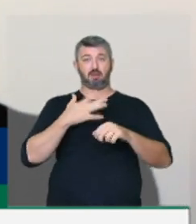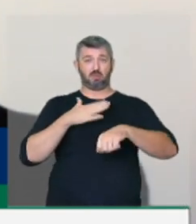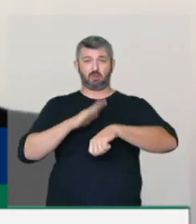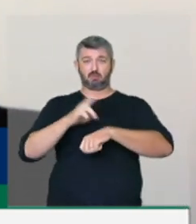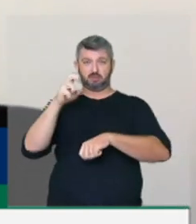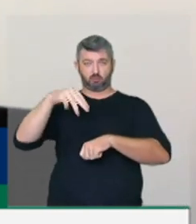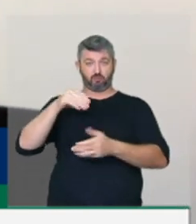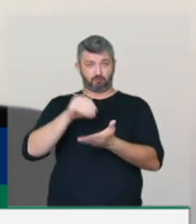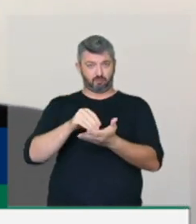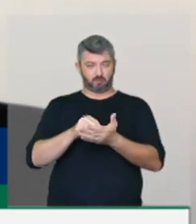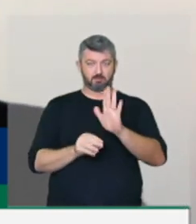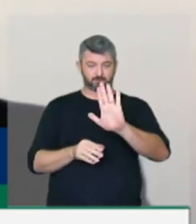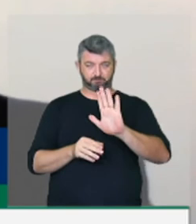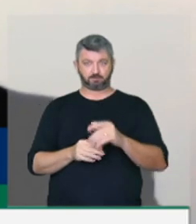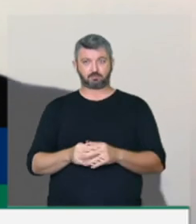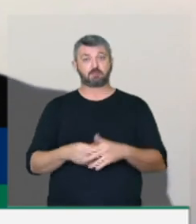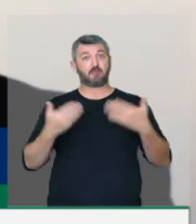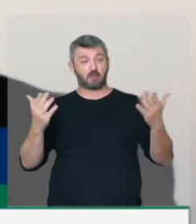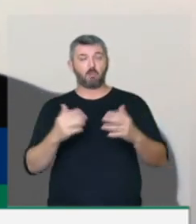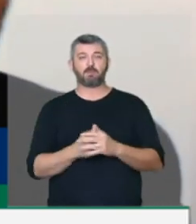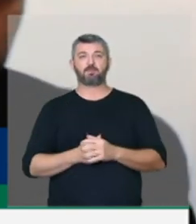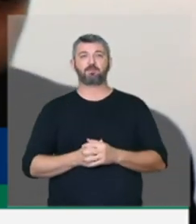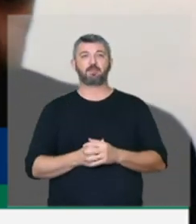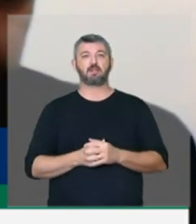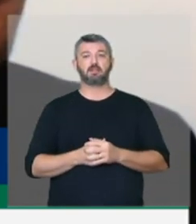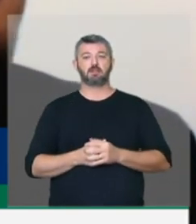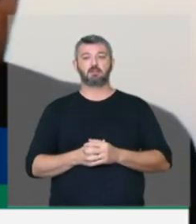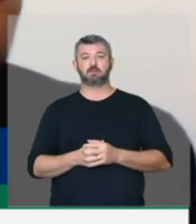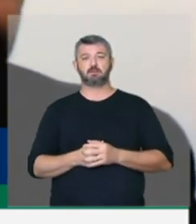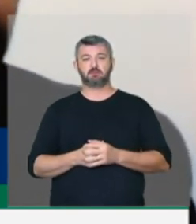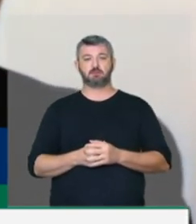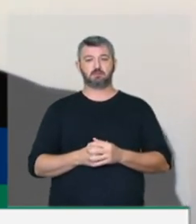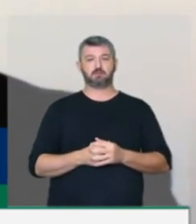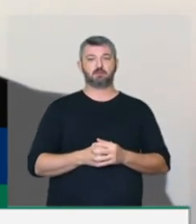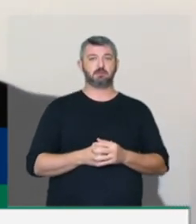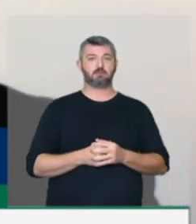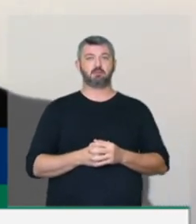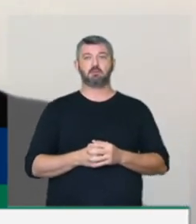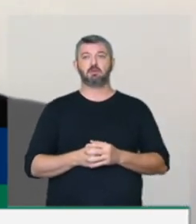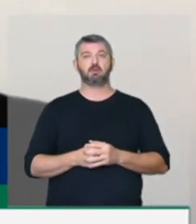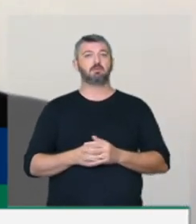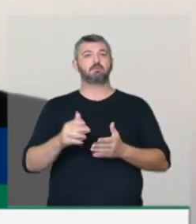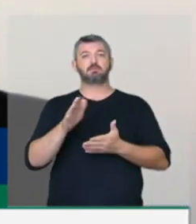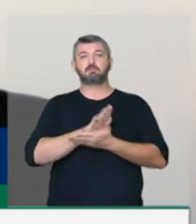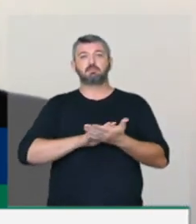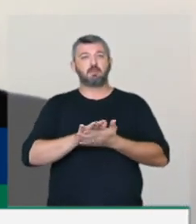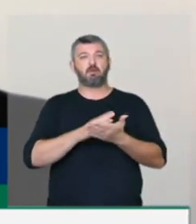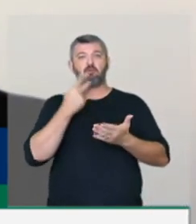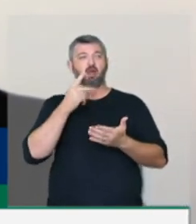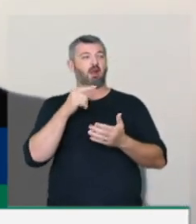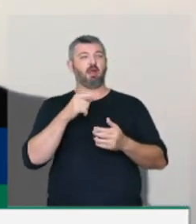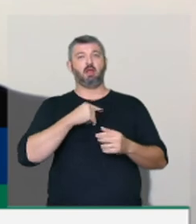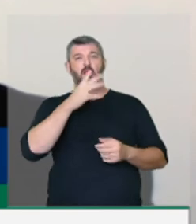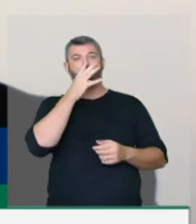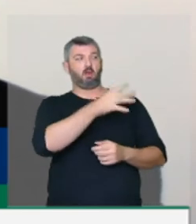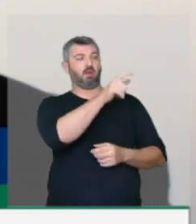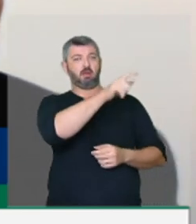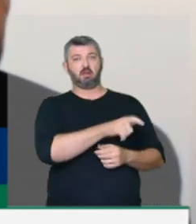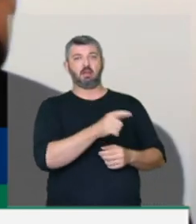fala. Percebe-se, assim, que nenhum desses casos é capaz de abarcar a conduta do deputado. Ao contrário,